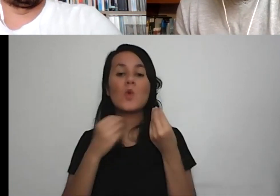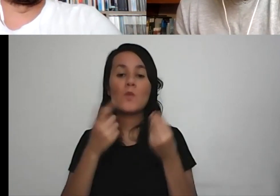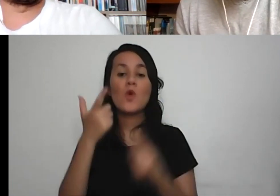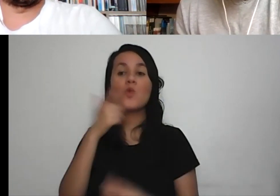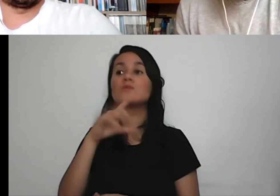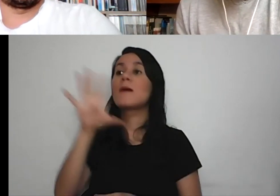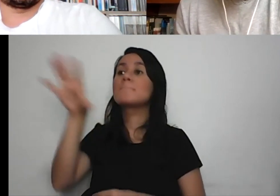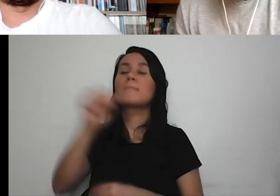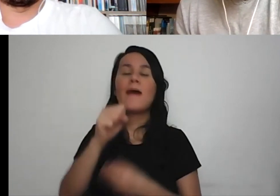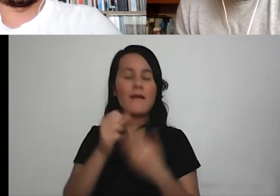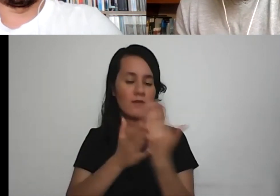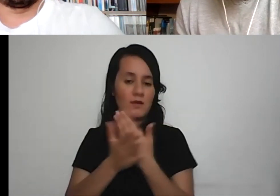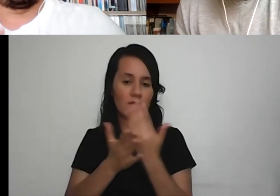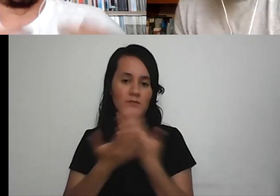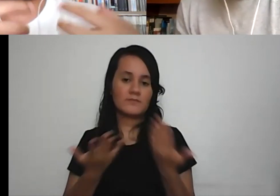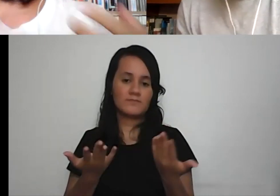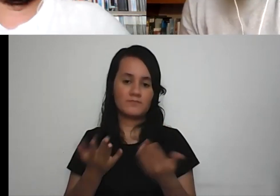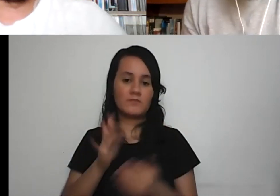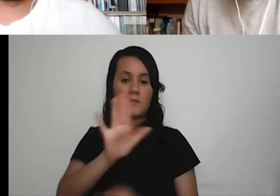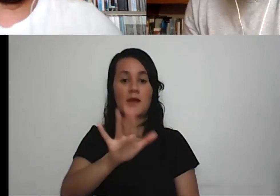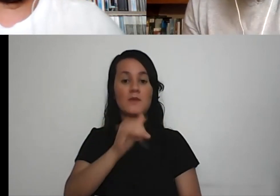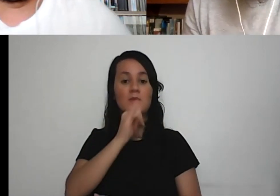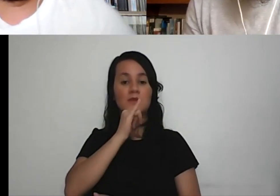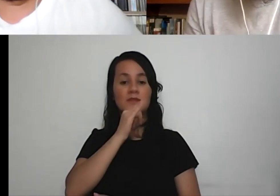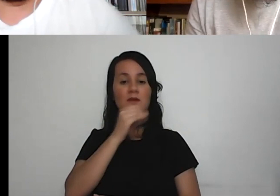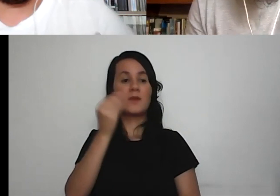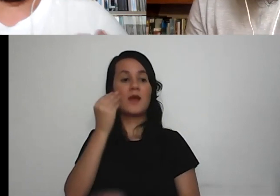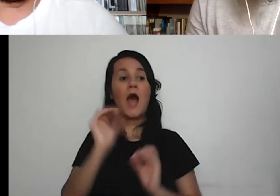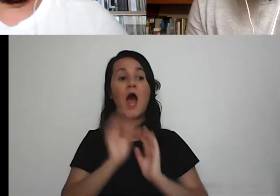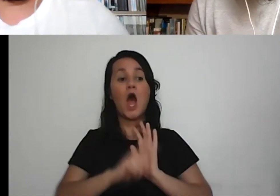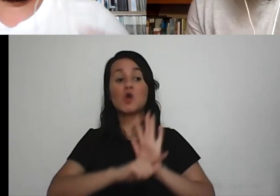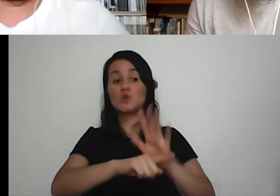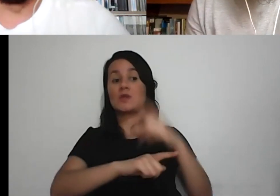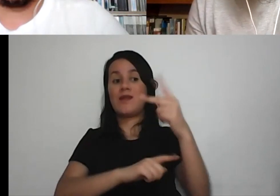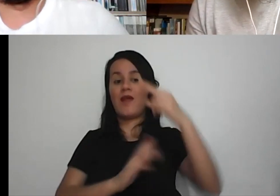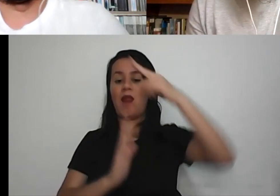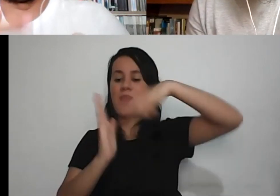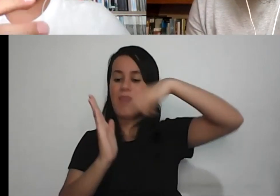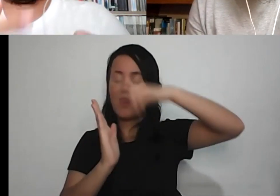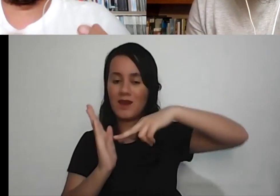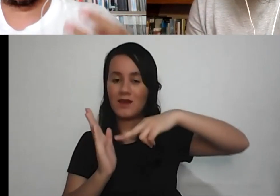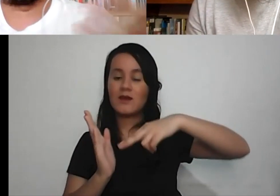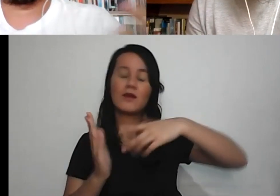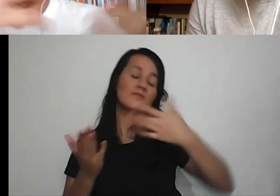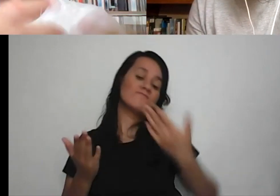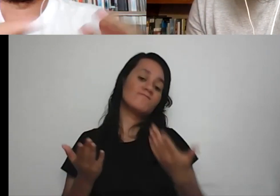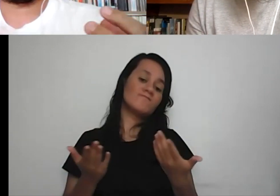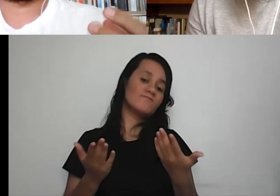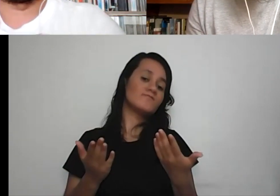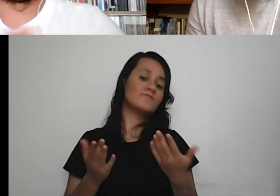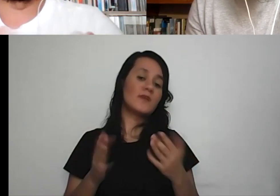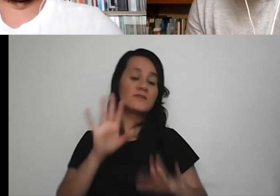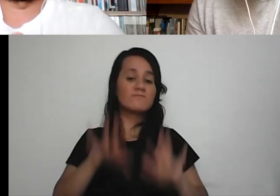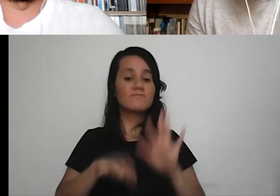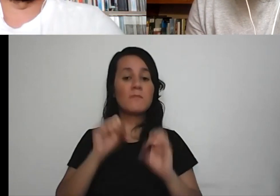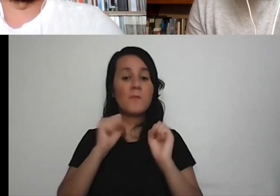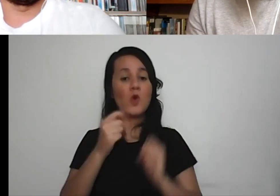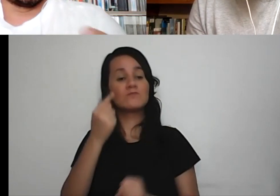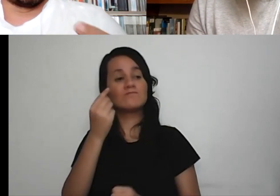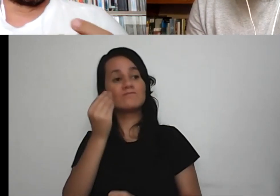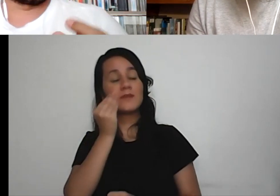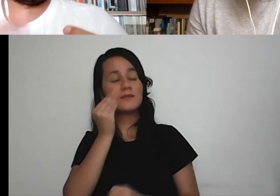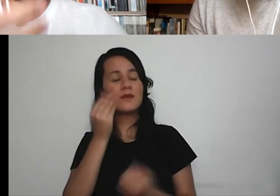esses livros, né? Agora, formar o leitor também, talvez isso a gente possa cruzar essas duas